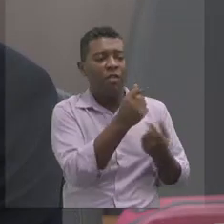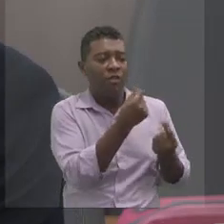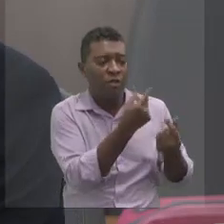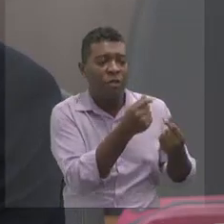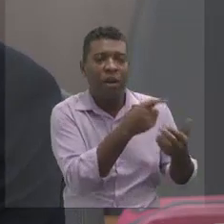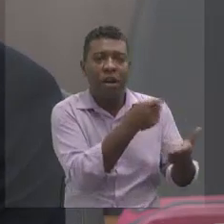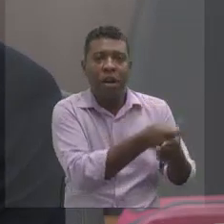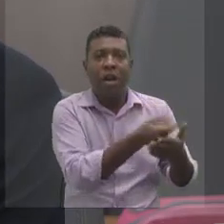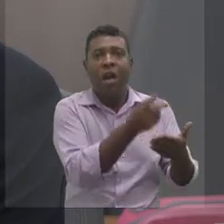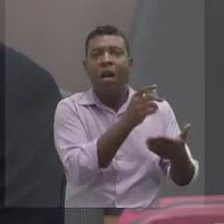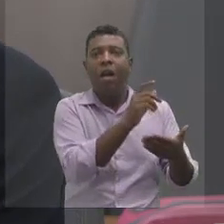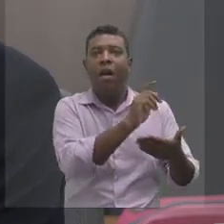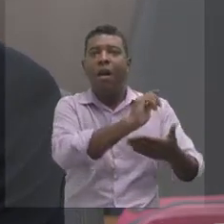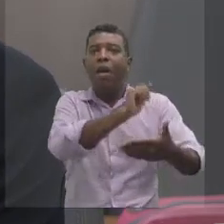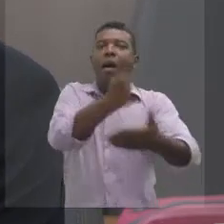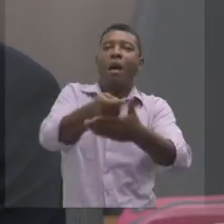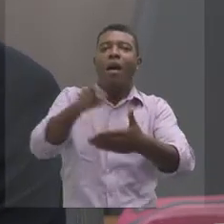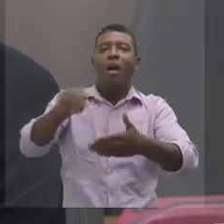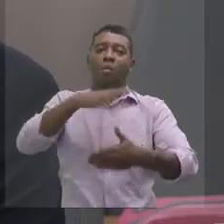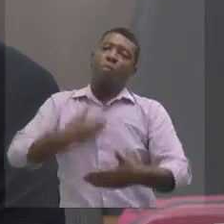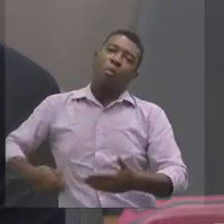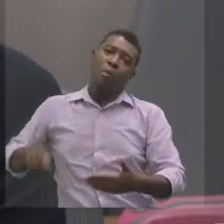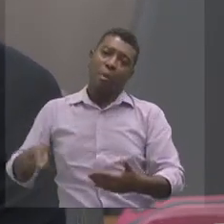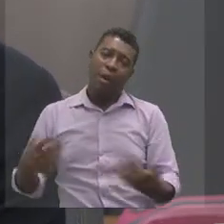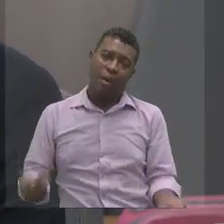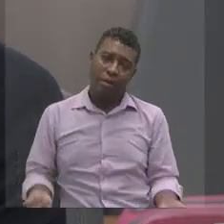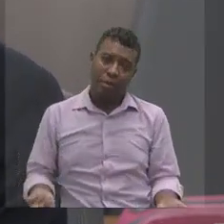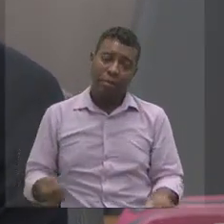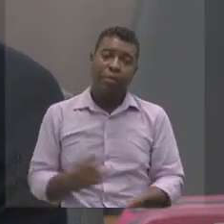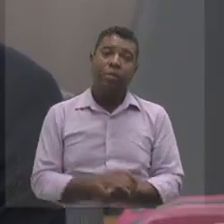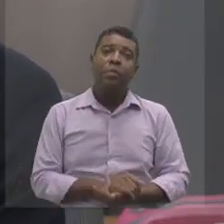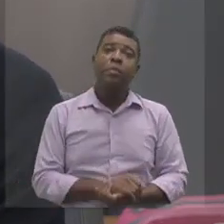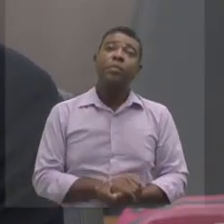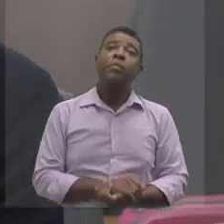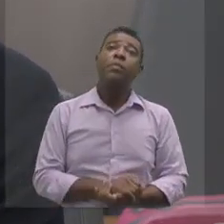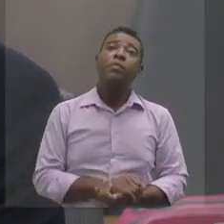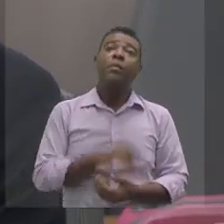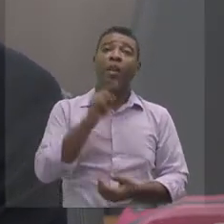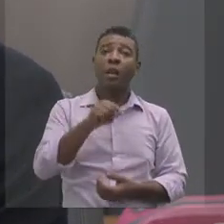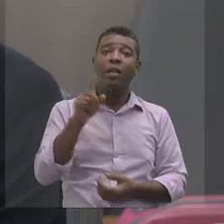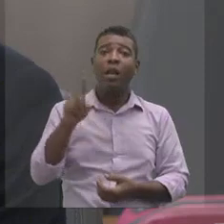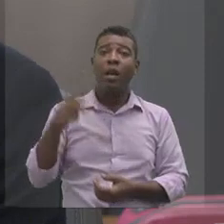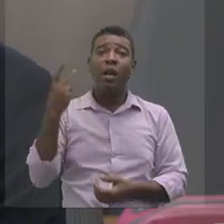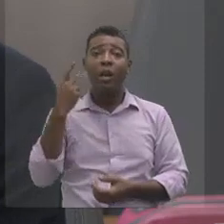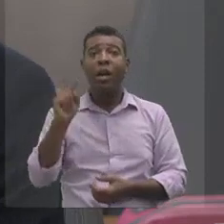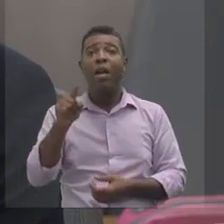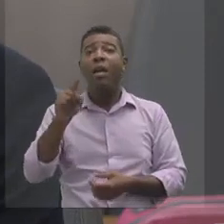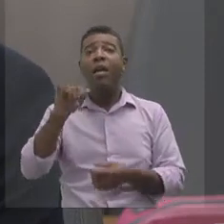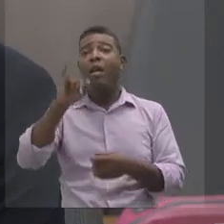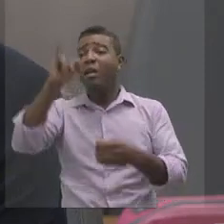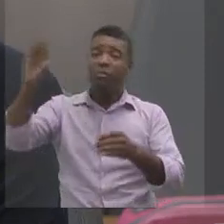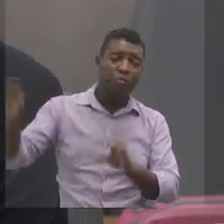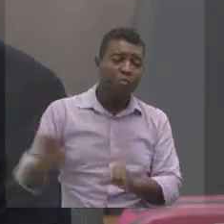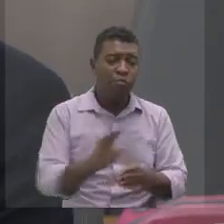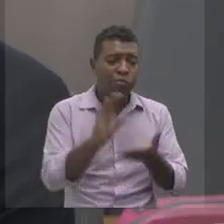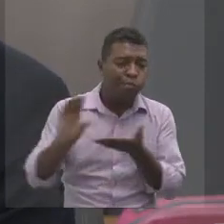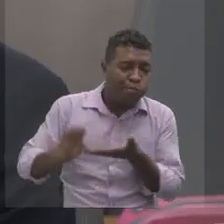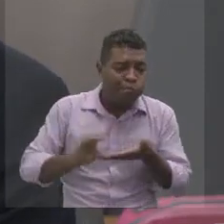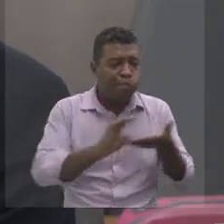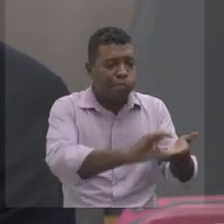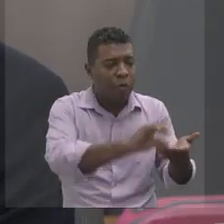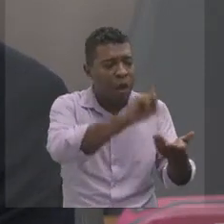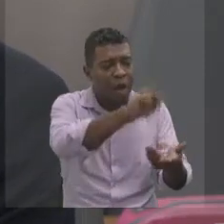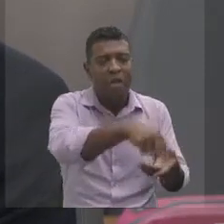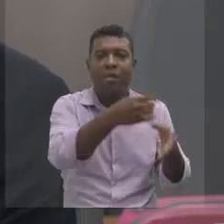tarifa pública tanto é que esse aumento agora ele ele que é feito para funcionar ele foi integralmente repassado essa correção que é a atualização